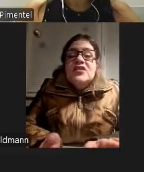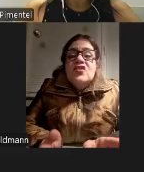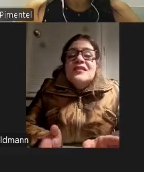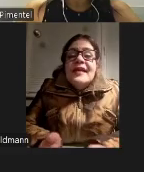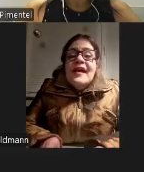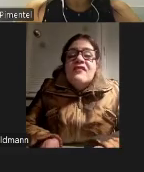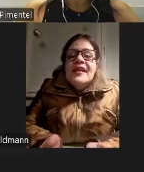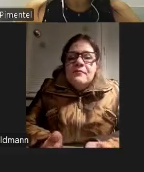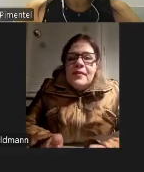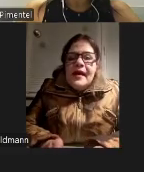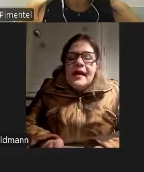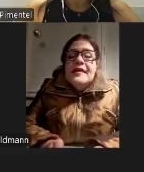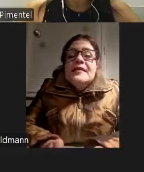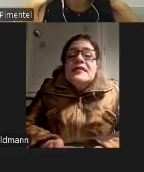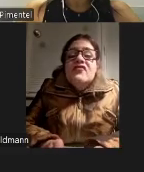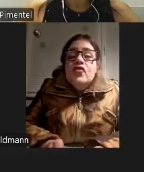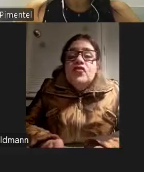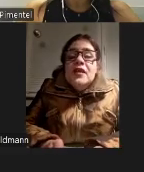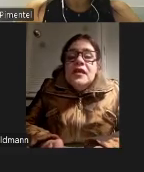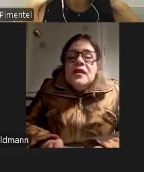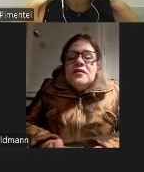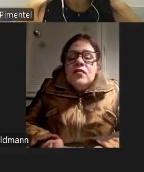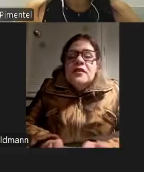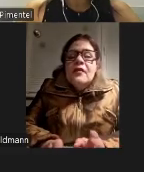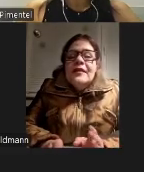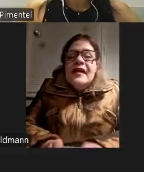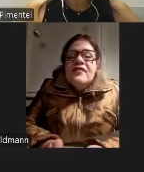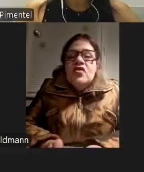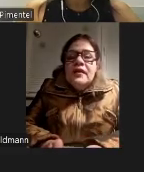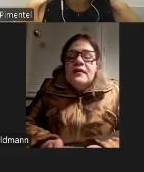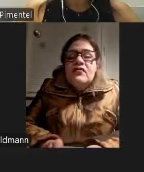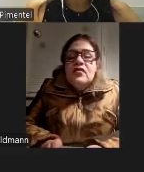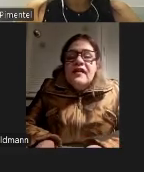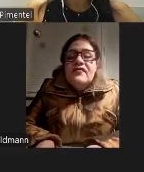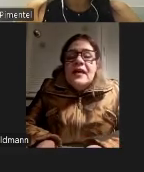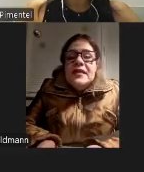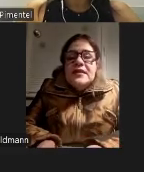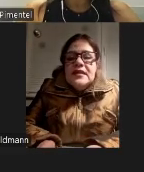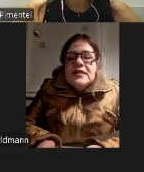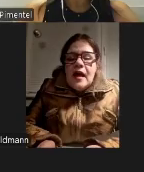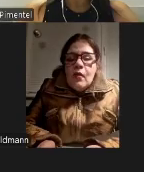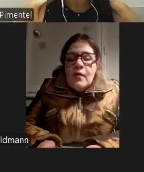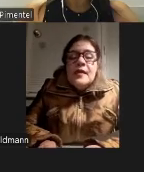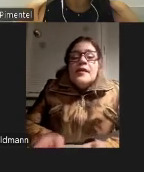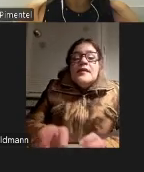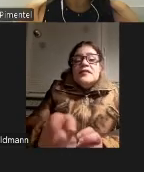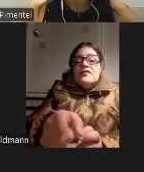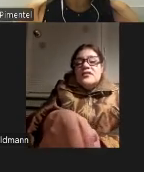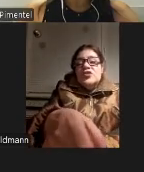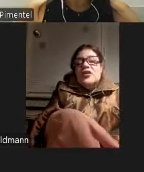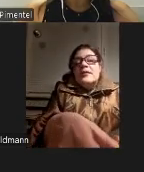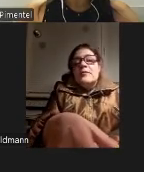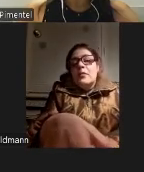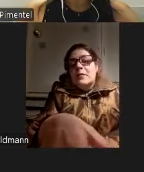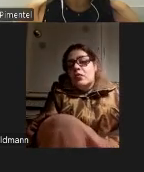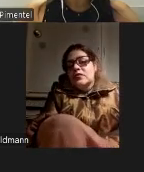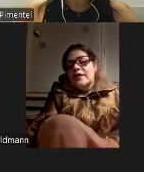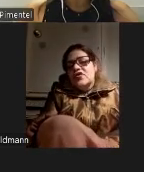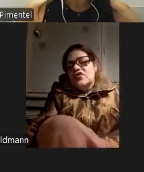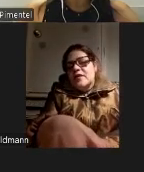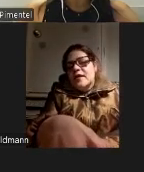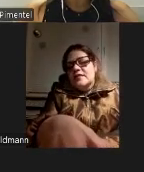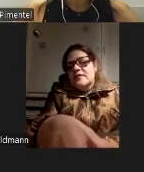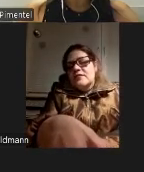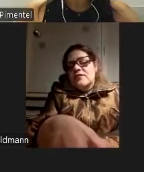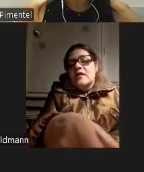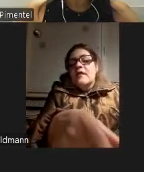amiloides, mas só serve limpar se for no início. Então, é déficit cognitivo leve e demência inicial. Se você já tem problema com um